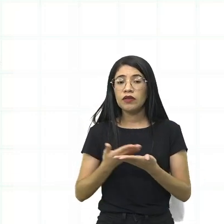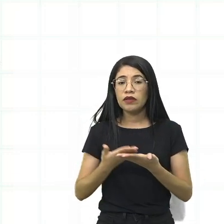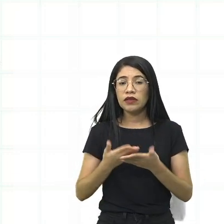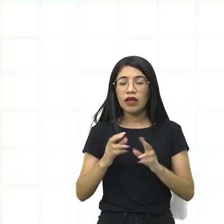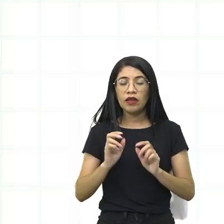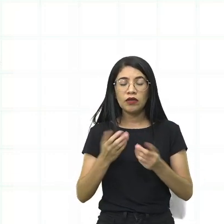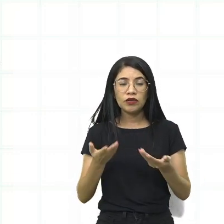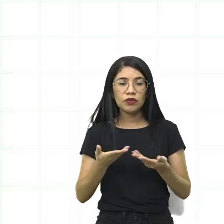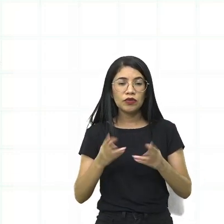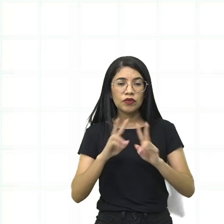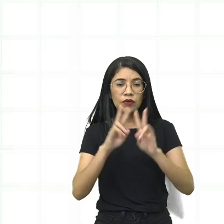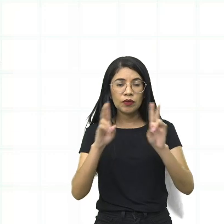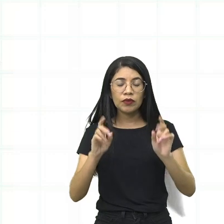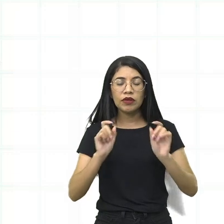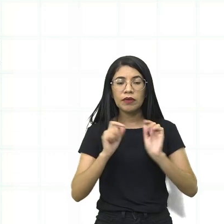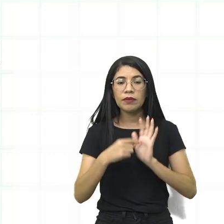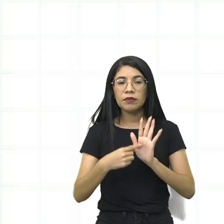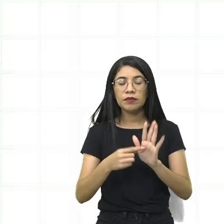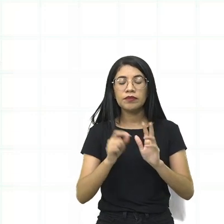tratou